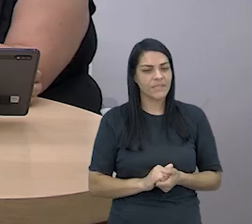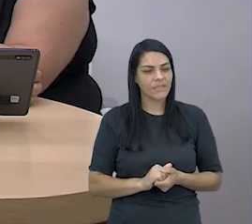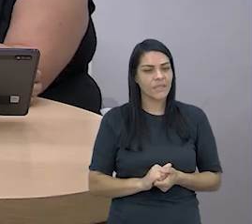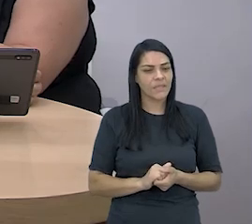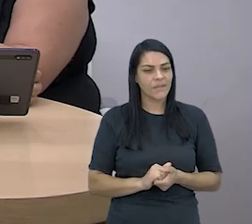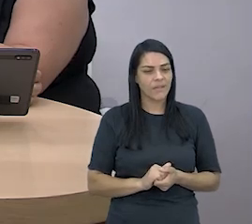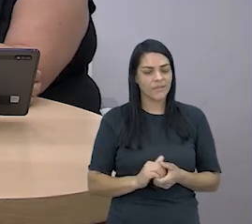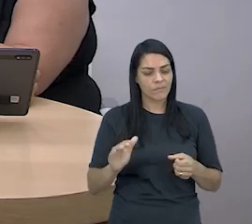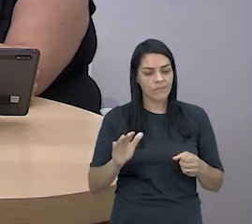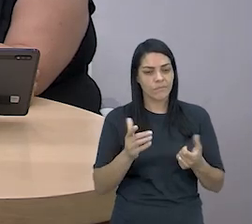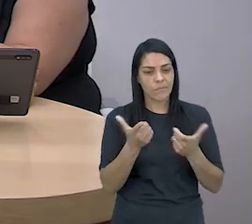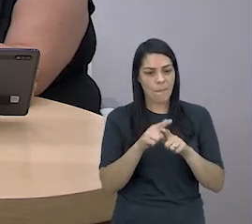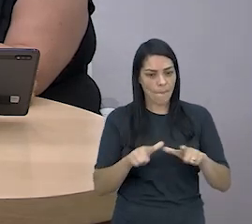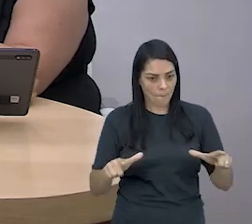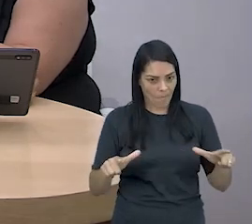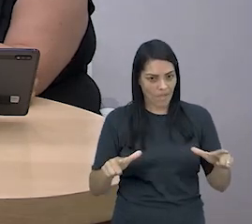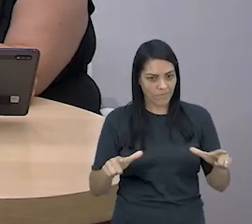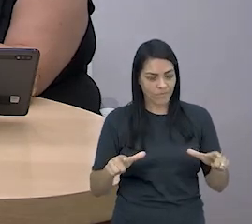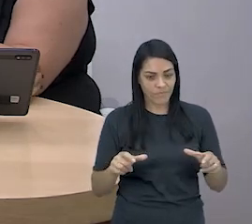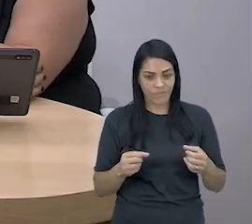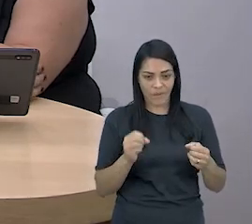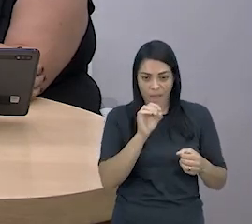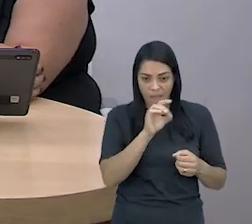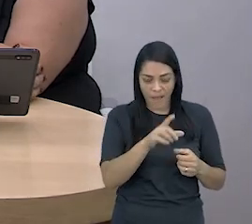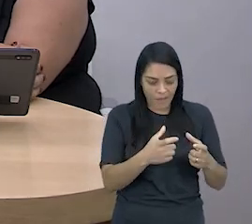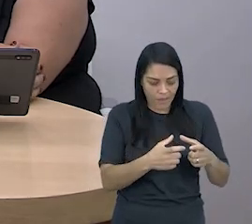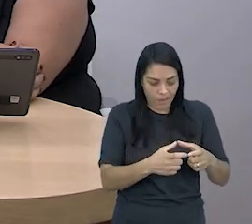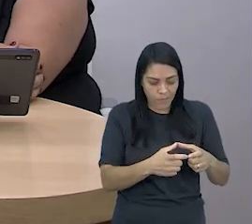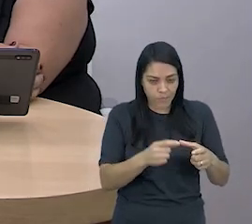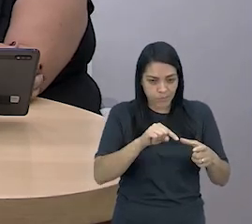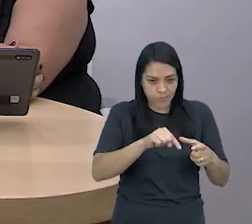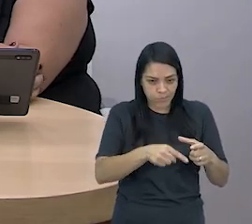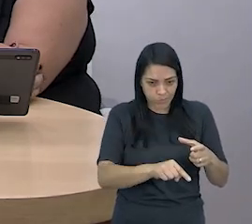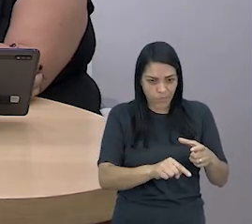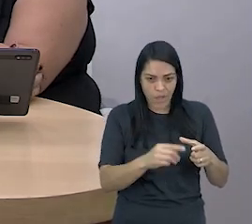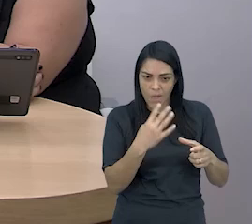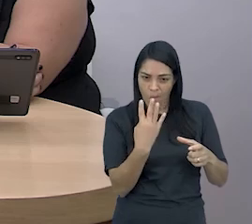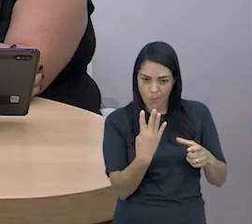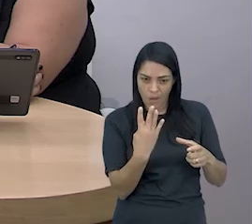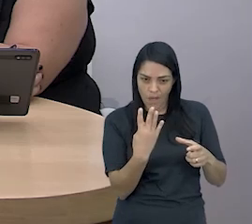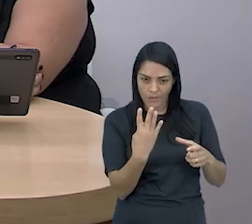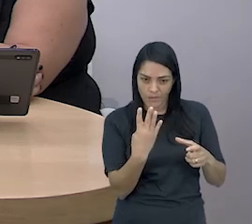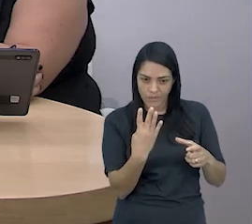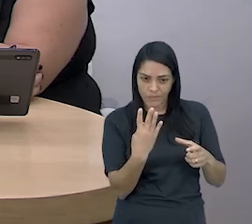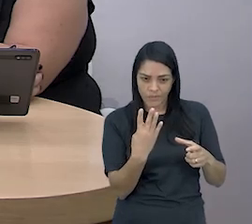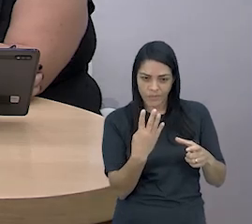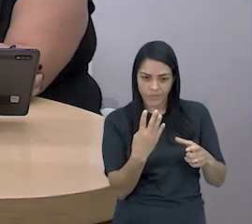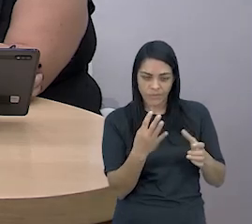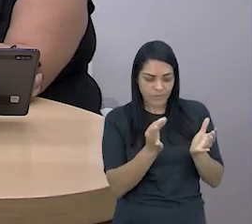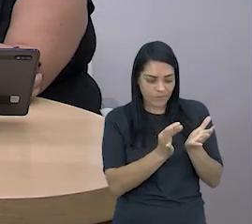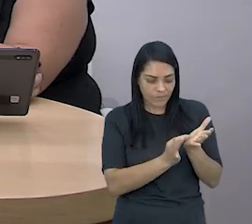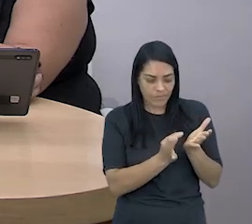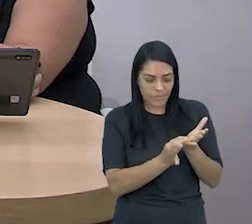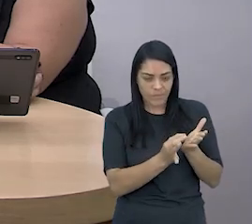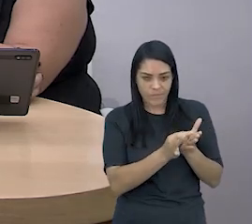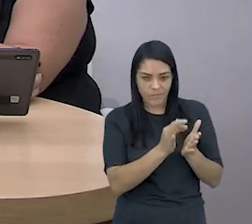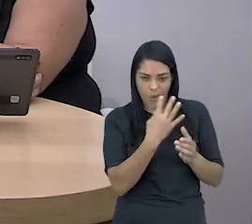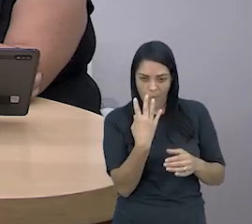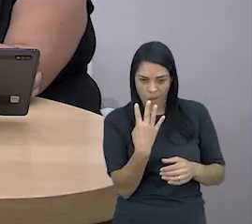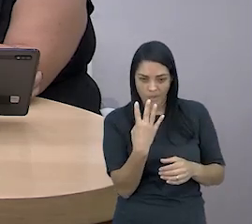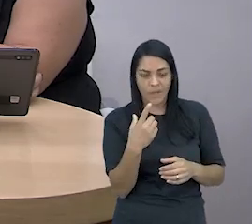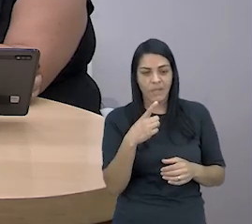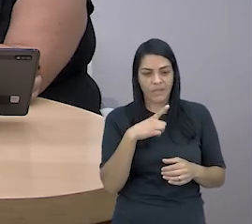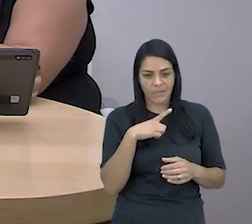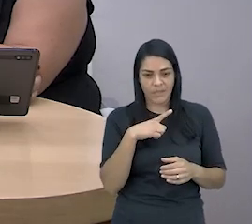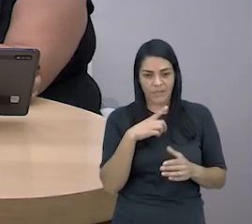fica vazio. E cada buraquinho desse fica com quatro pedrinhas. E aí, o que que acontece? Tem um